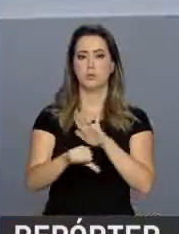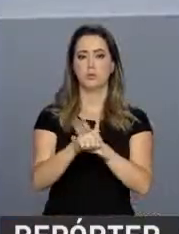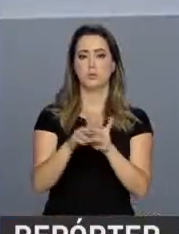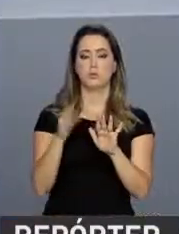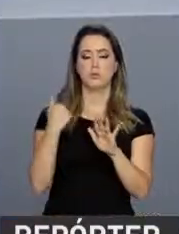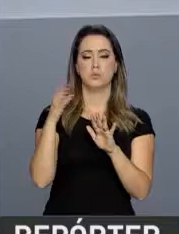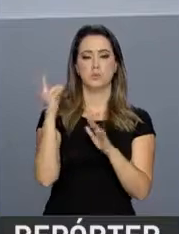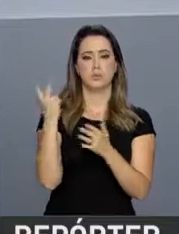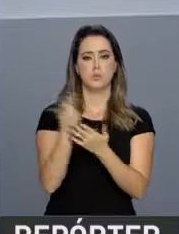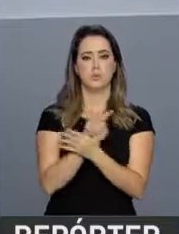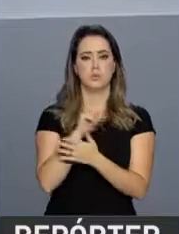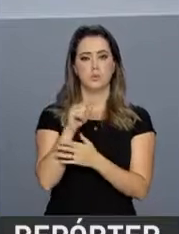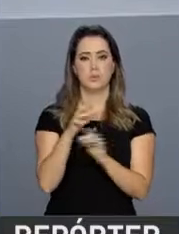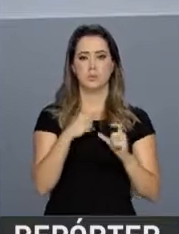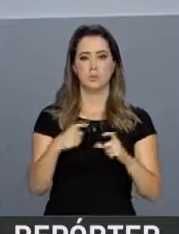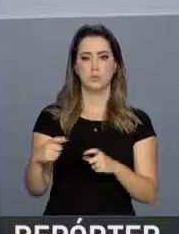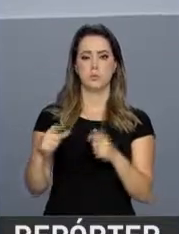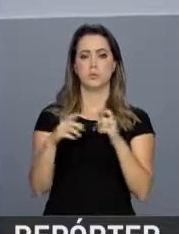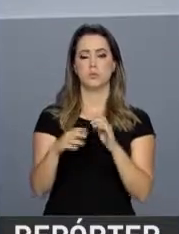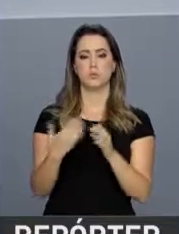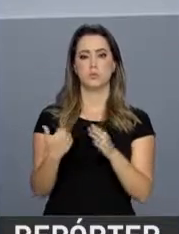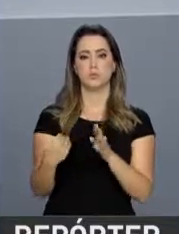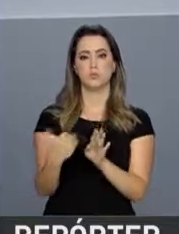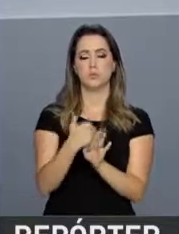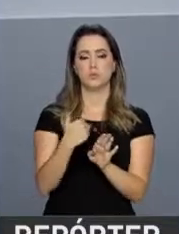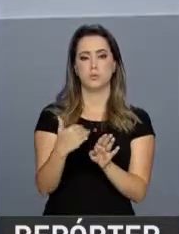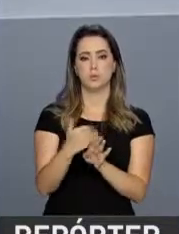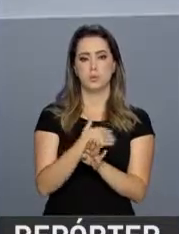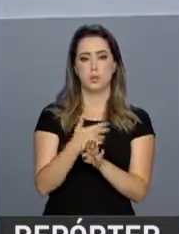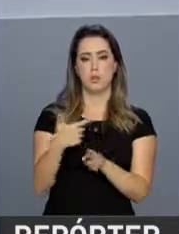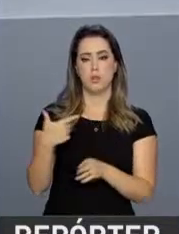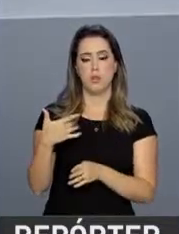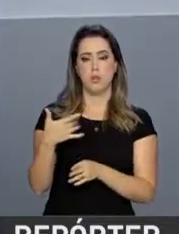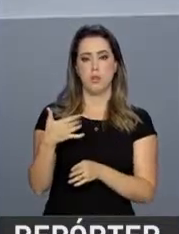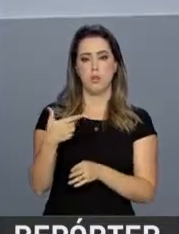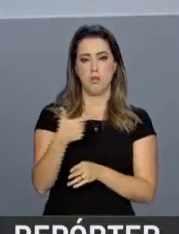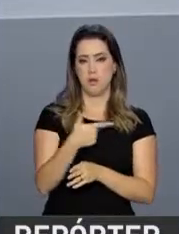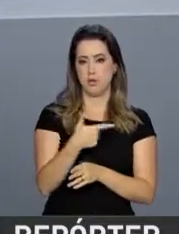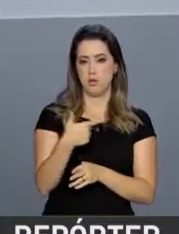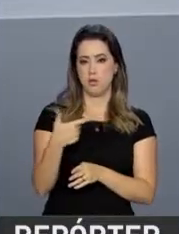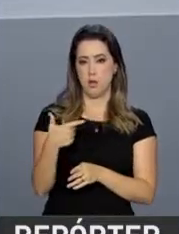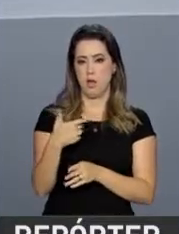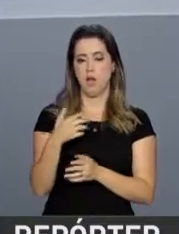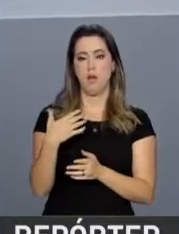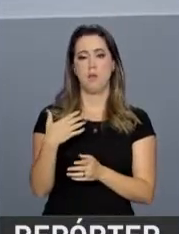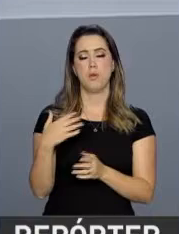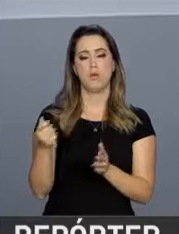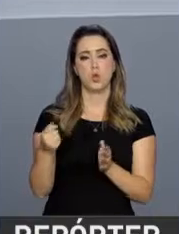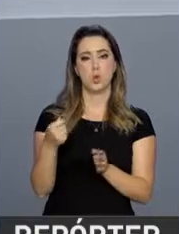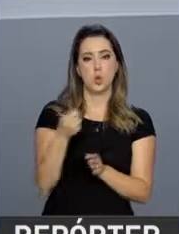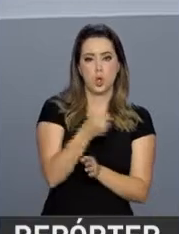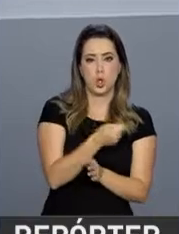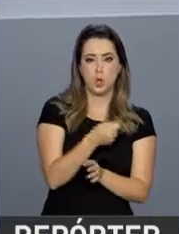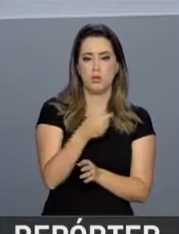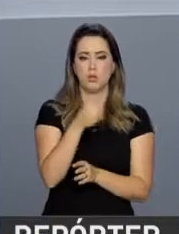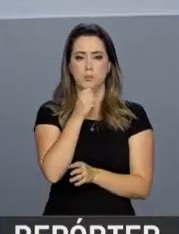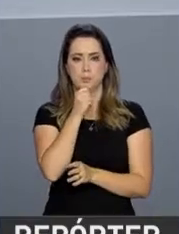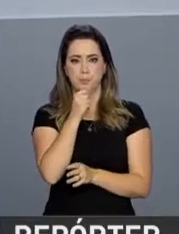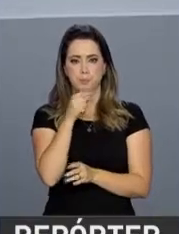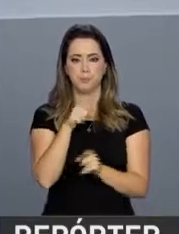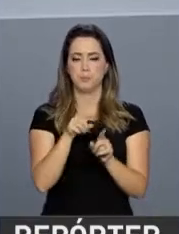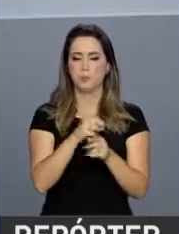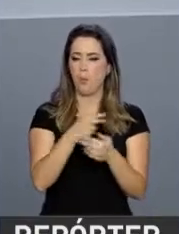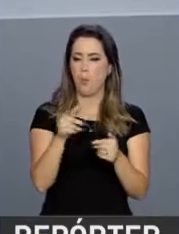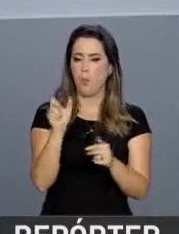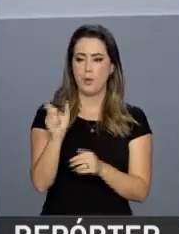mais praticados nessas regiões, como contrabando, tráfico de drogas, pessoas, armas e munições. A reunião foi